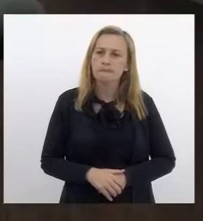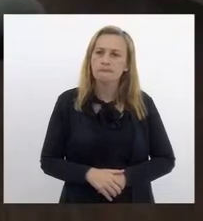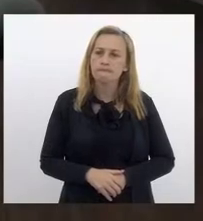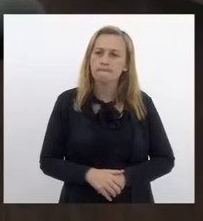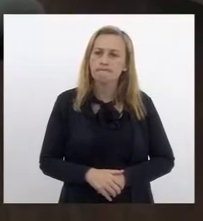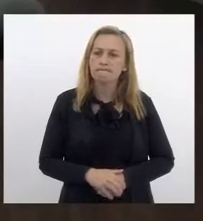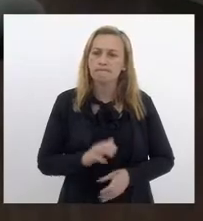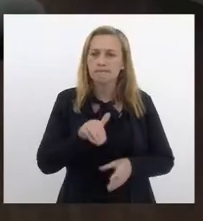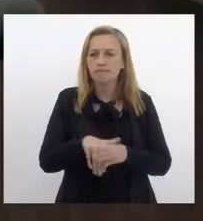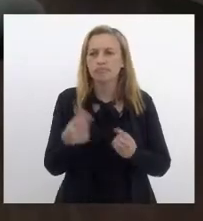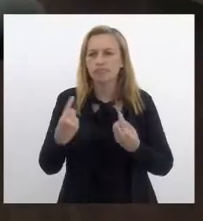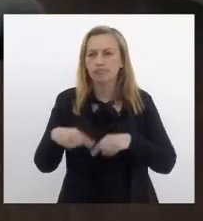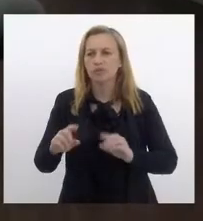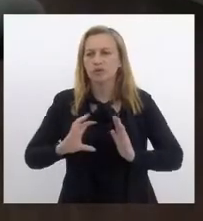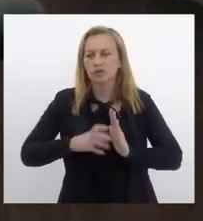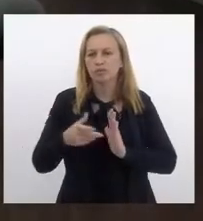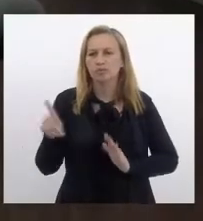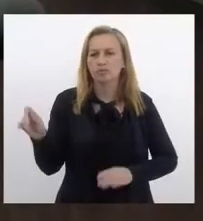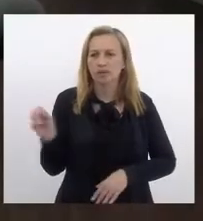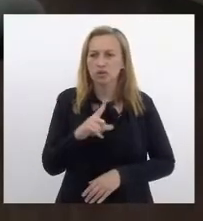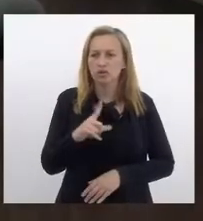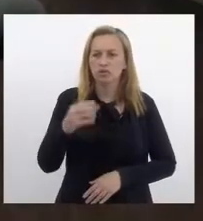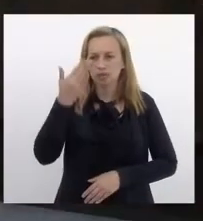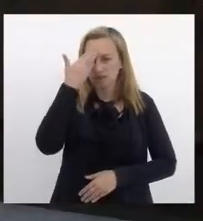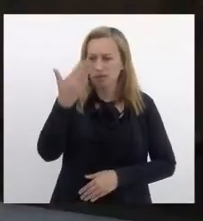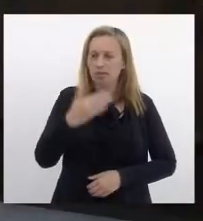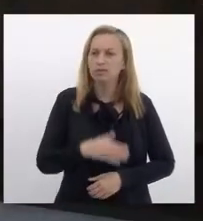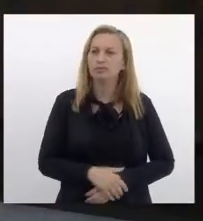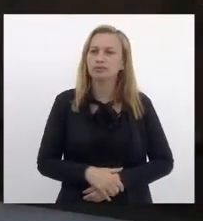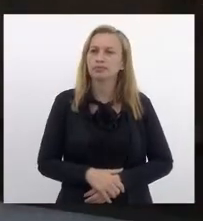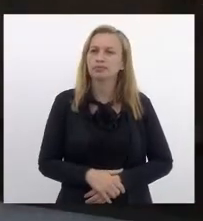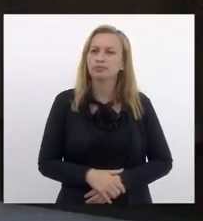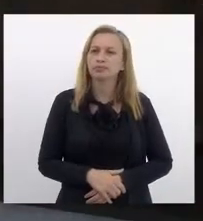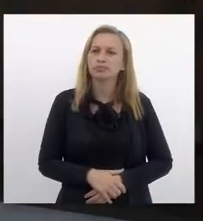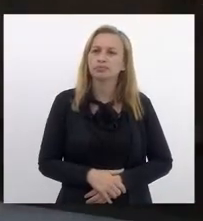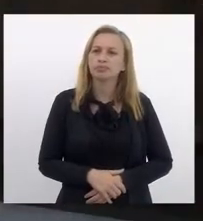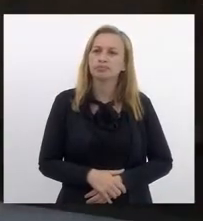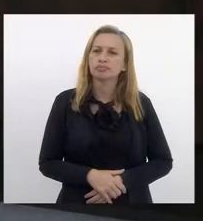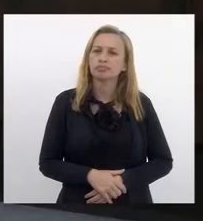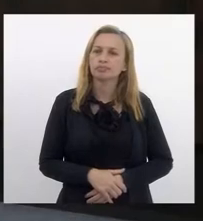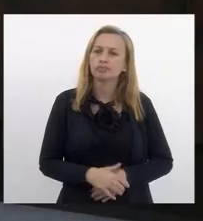1377/2019, voto contrário da bancada do PSOL. Obrigada.